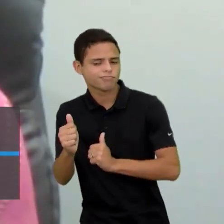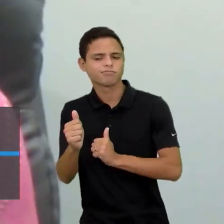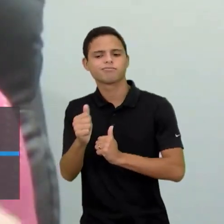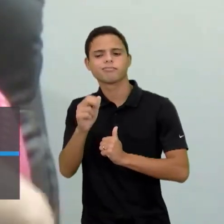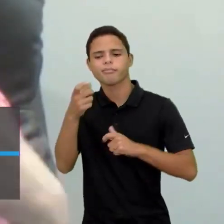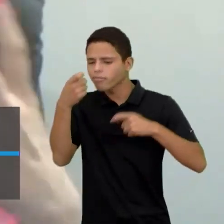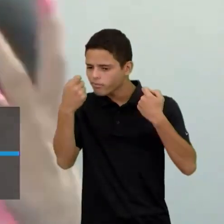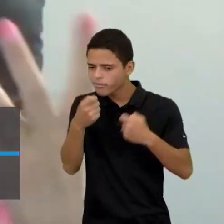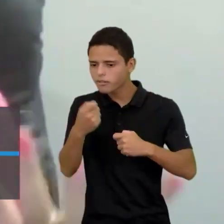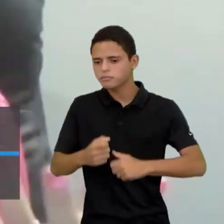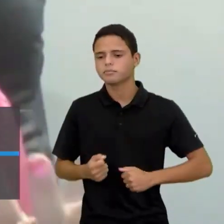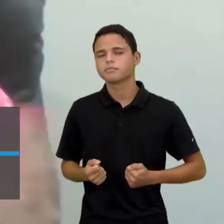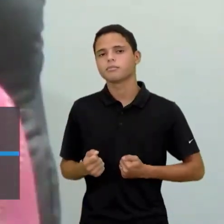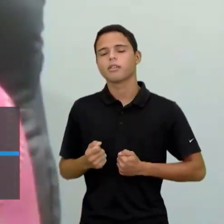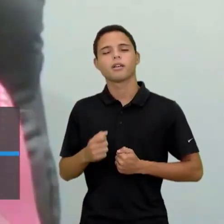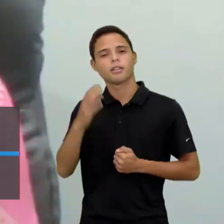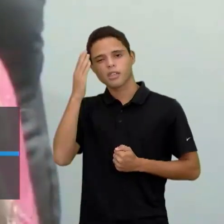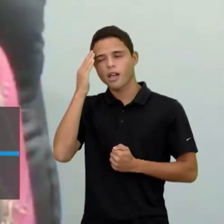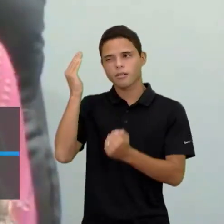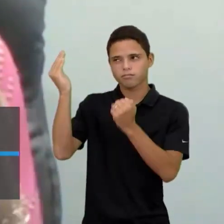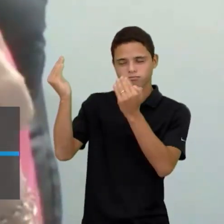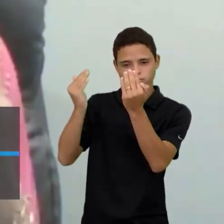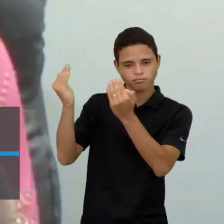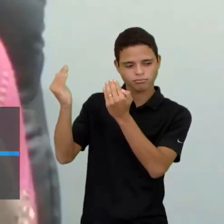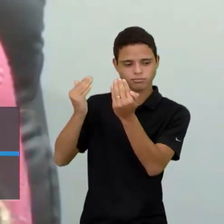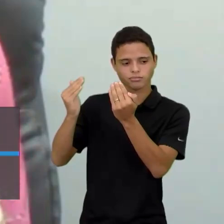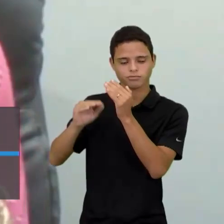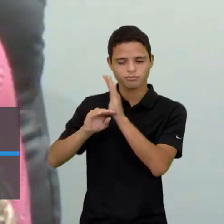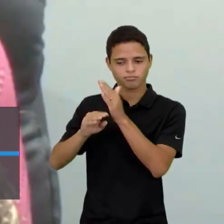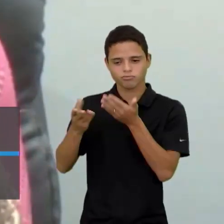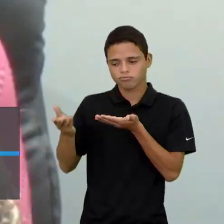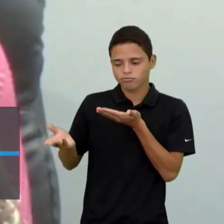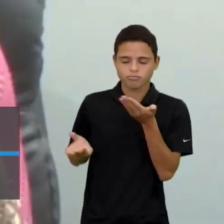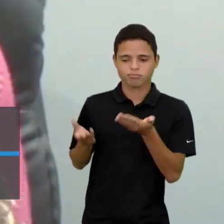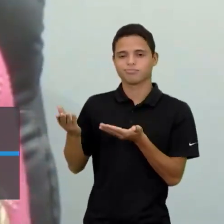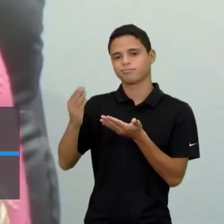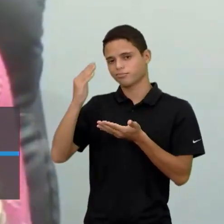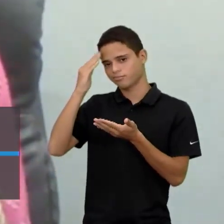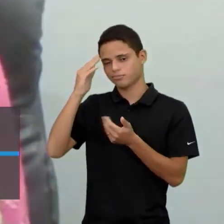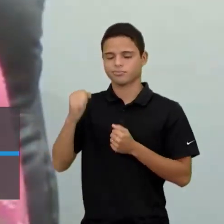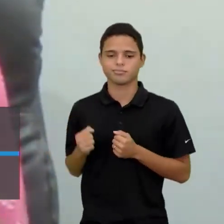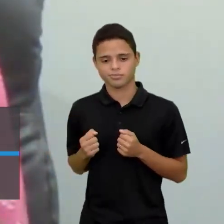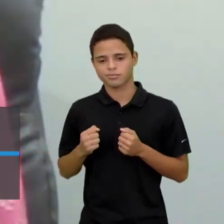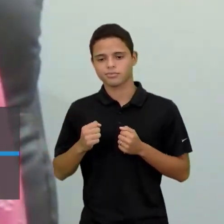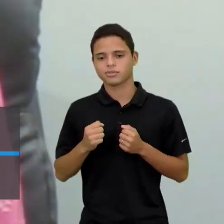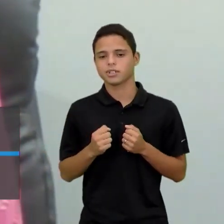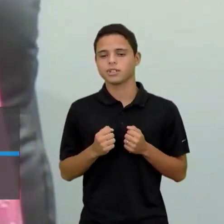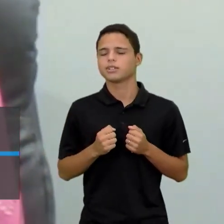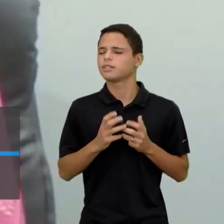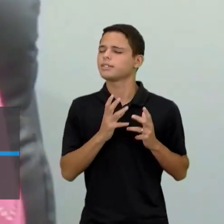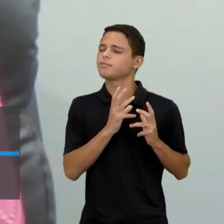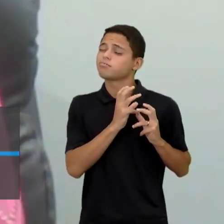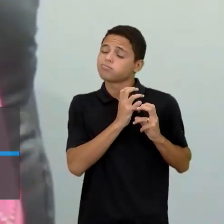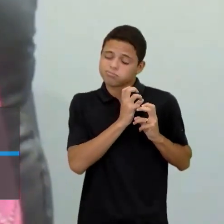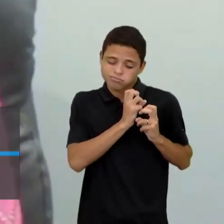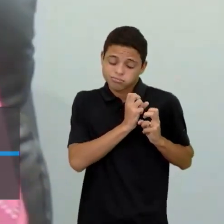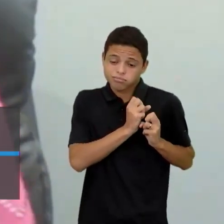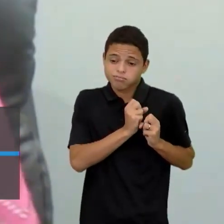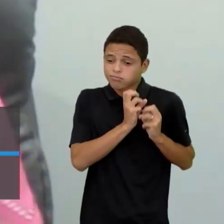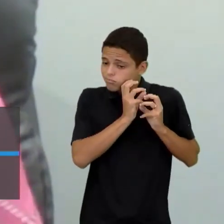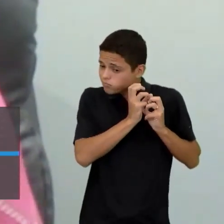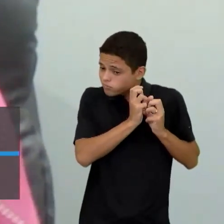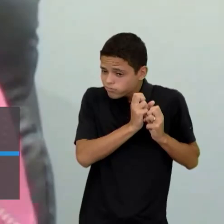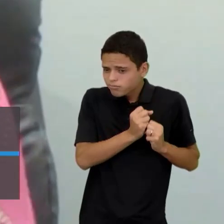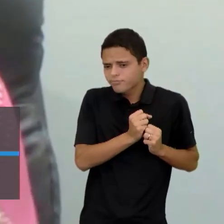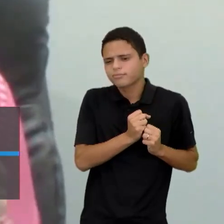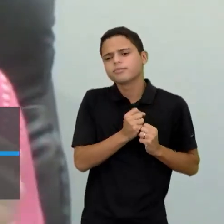tão necessário que são as terapias, aí aquele quadro, aquela mãozinha que estava atrofiada, vai cada vez atrofiando mais, fechando mais,